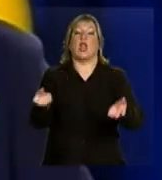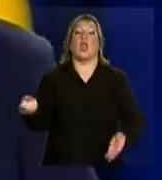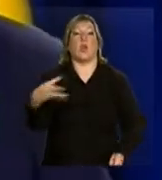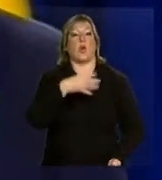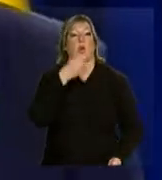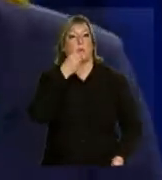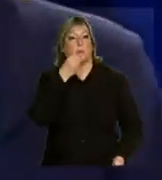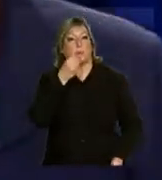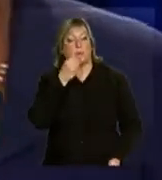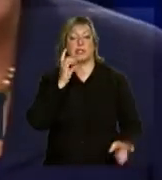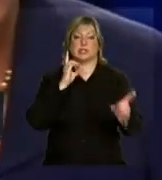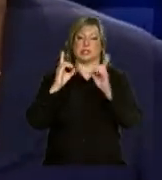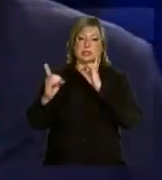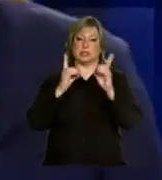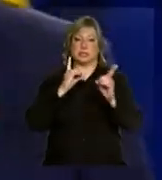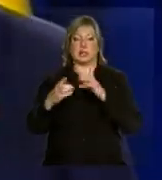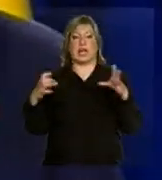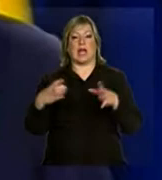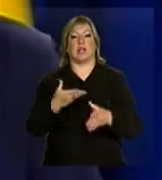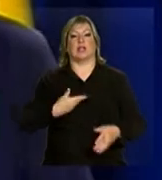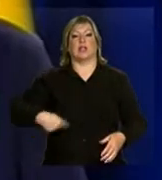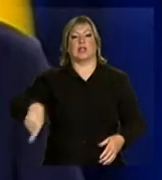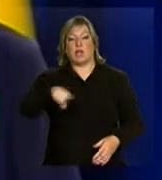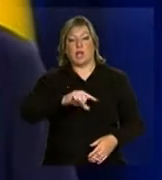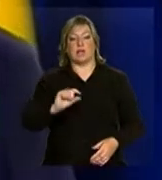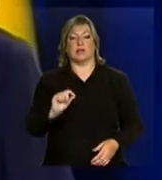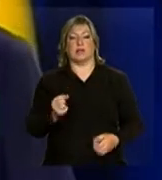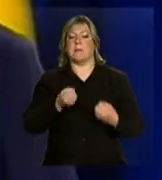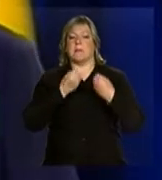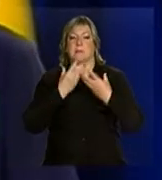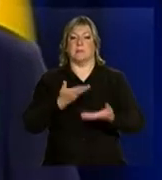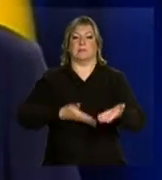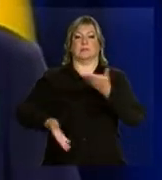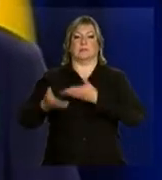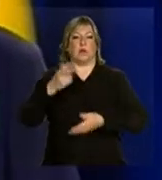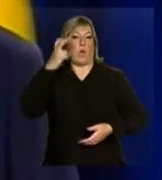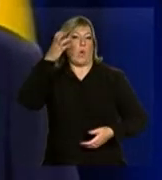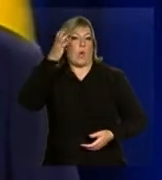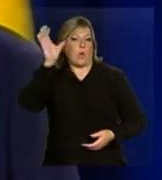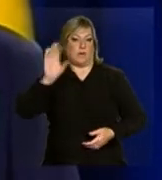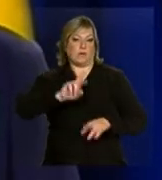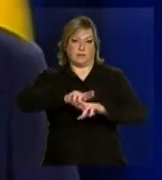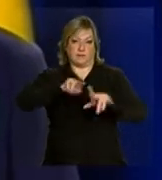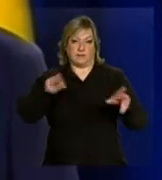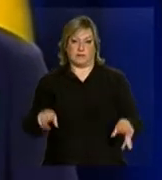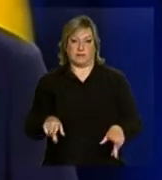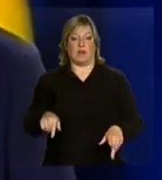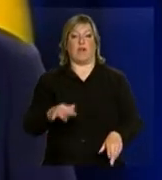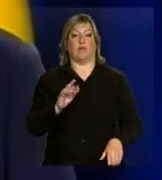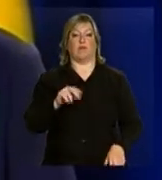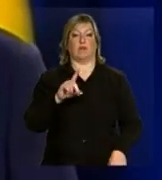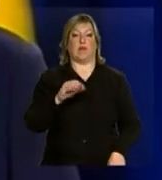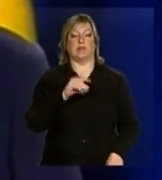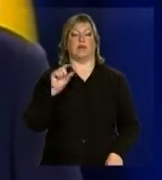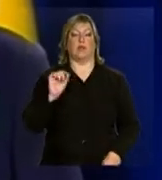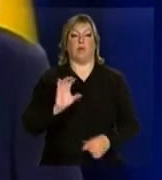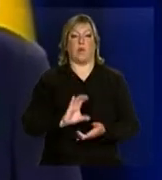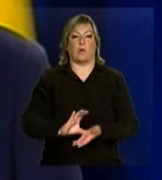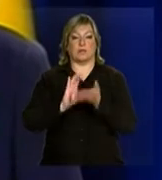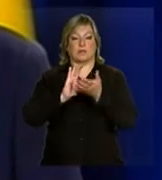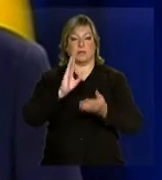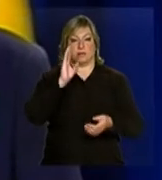para o diálogo entre nossas ricas manifestações culturais. A Fundação Conselho